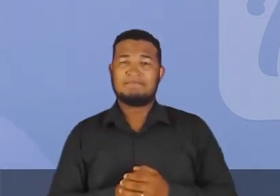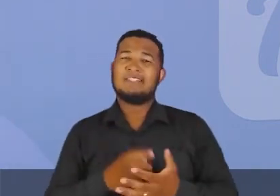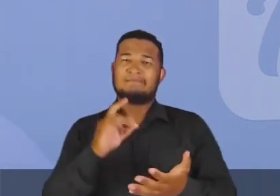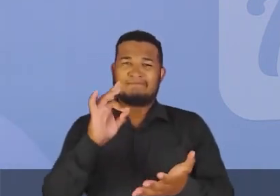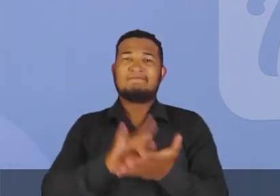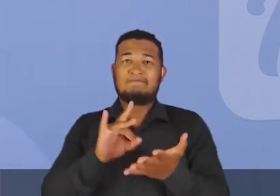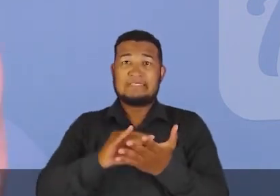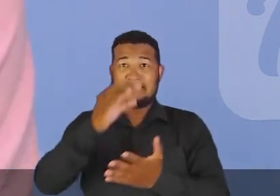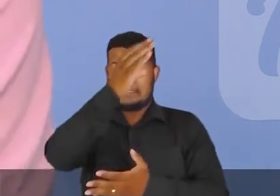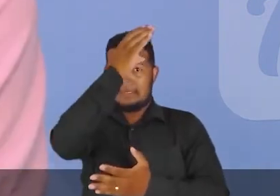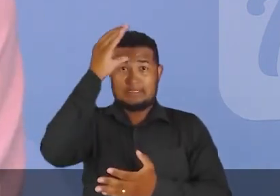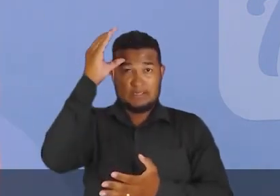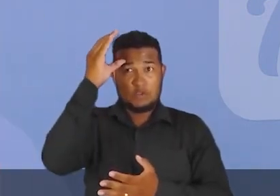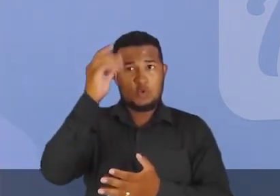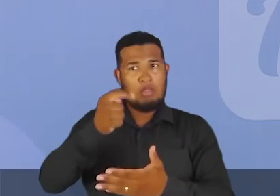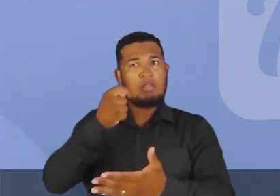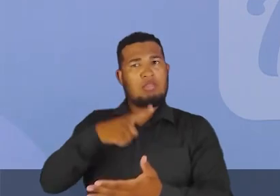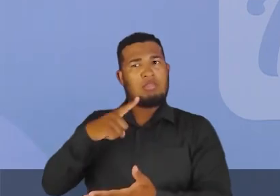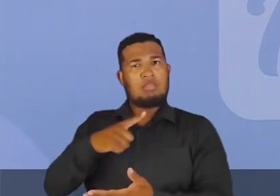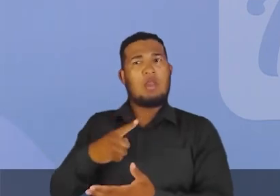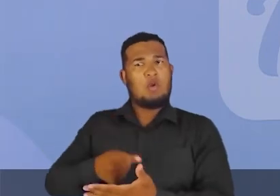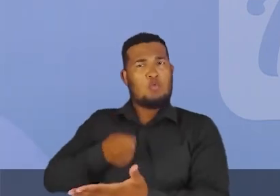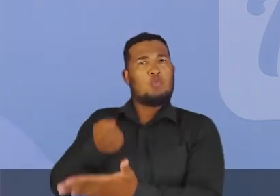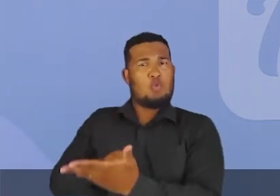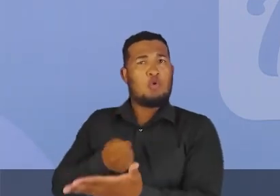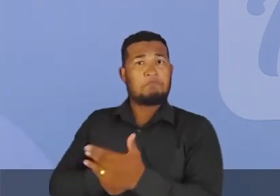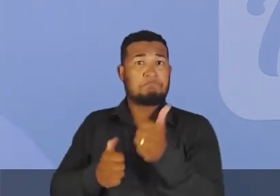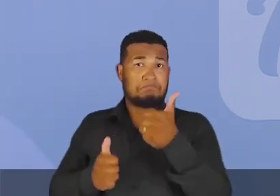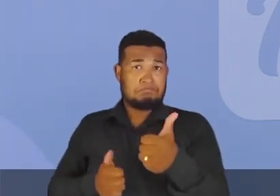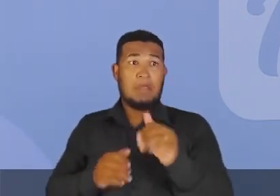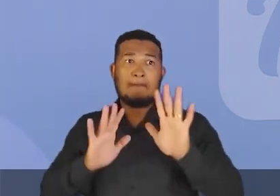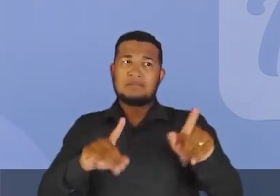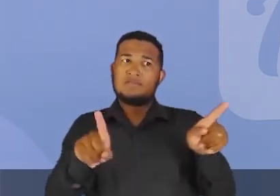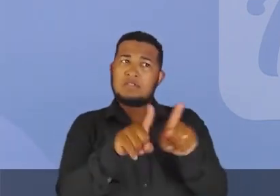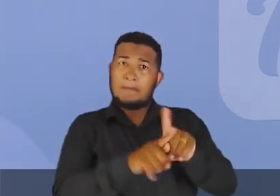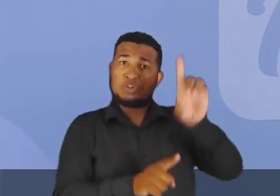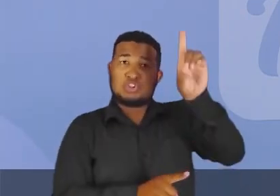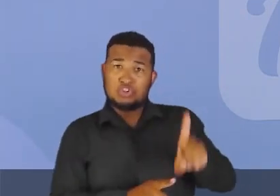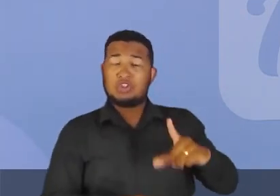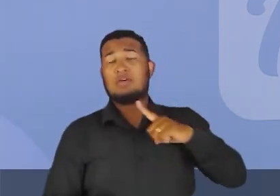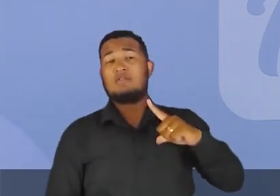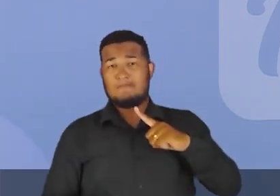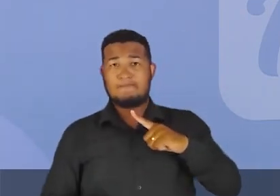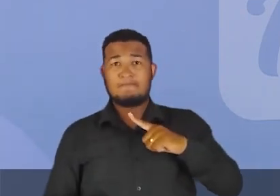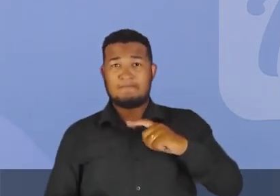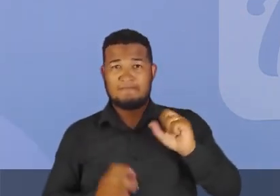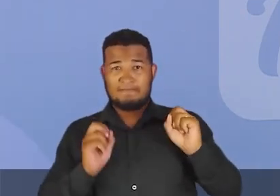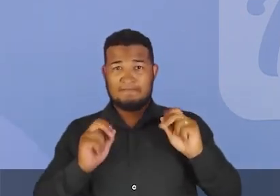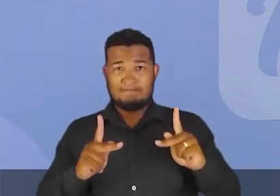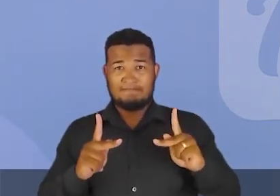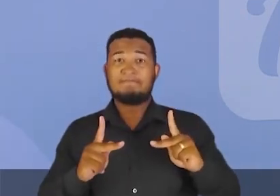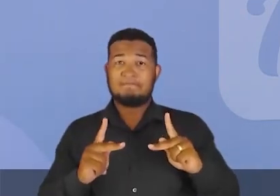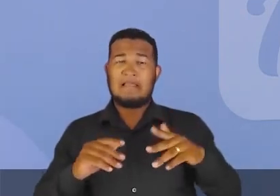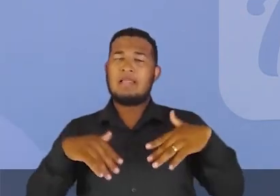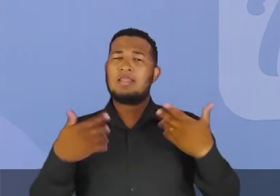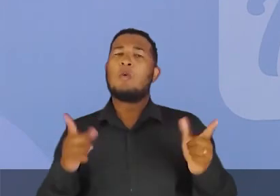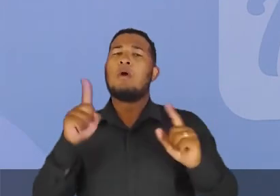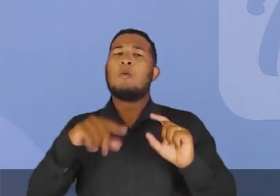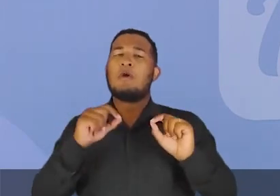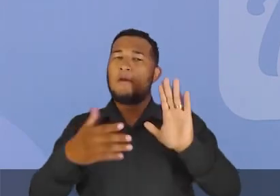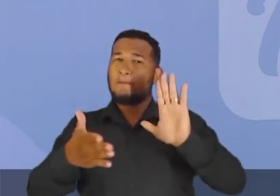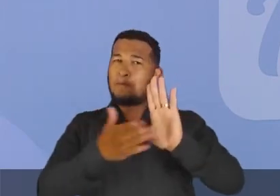Realmente cidadão não só de deveres, mas um cidadão de direitos. Ok? Então, essa é